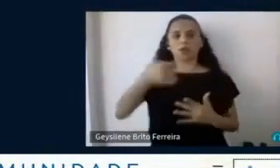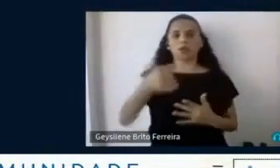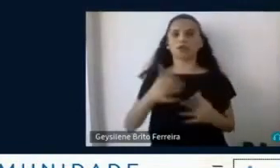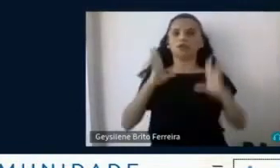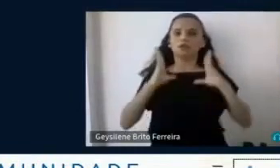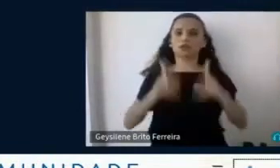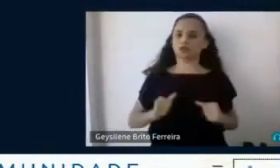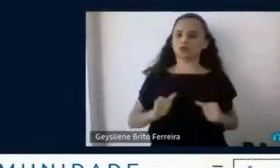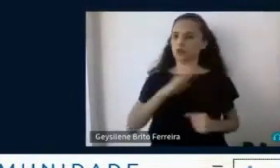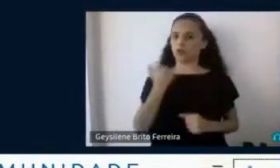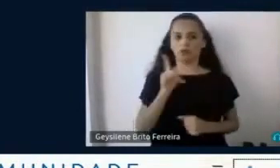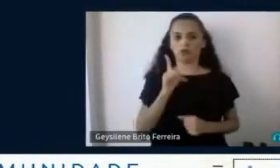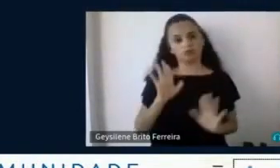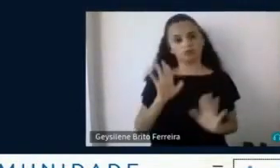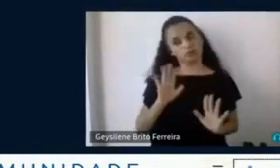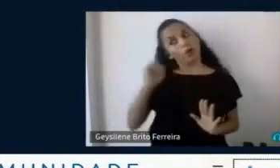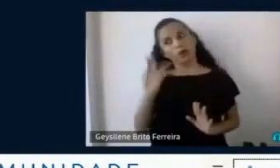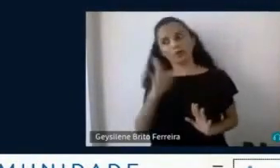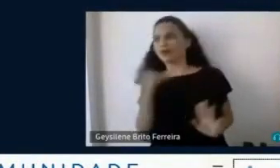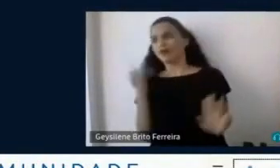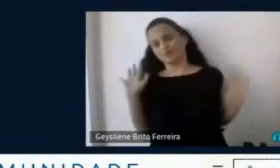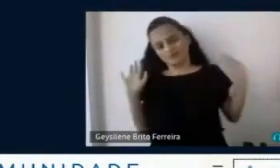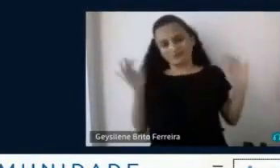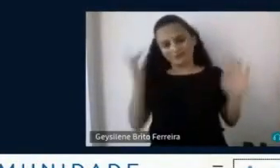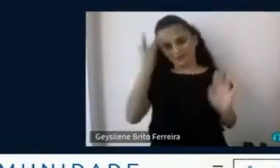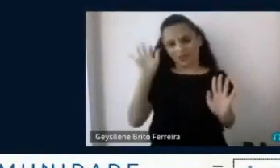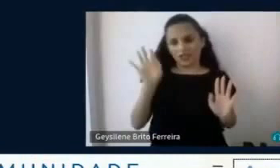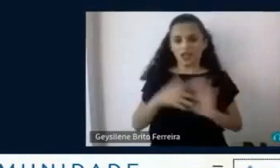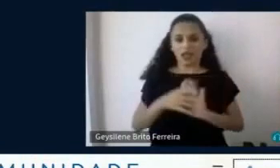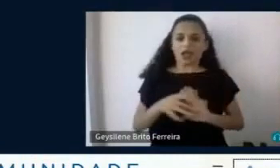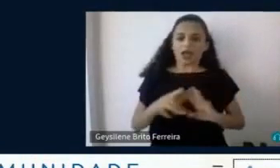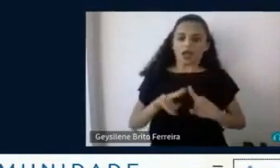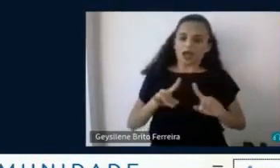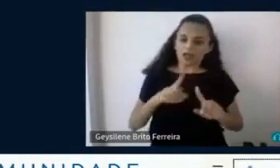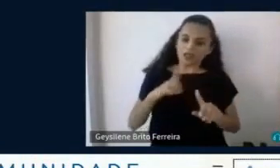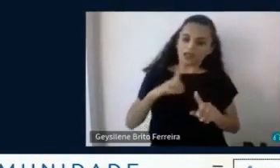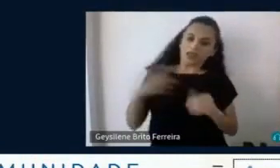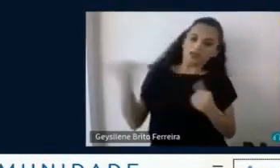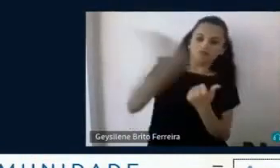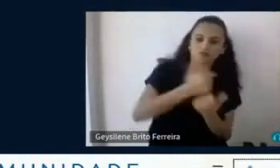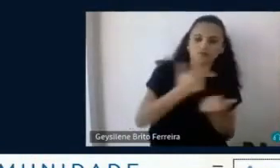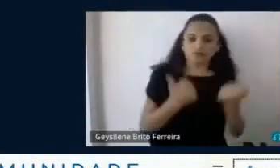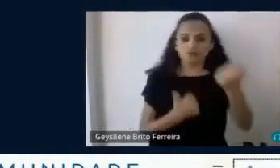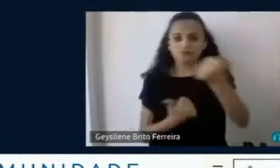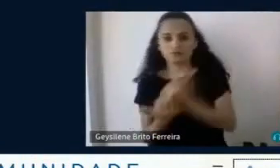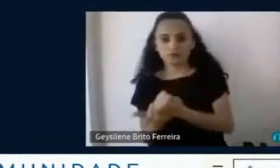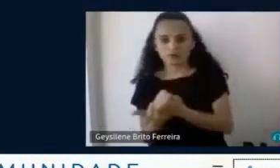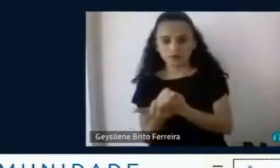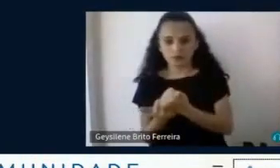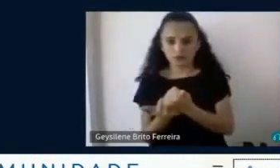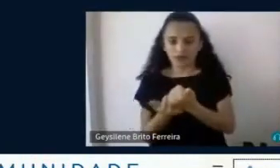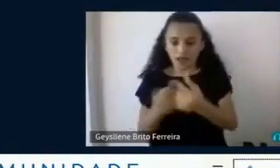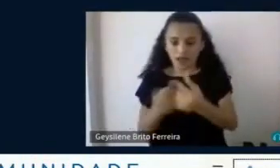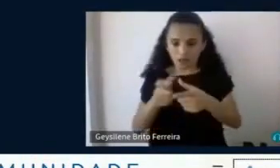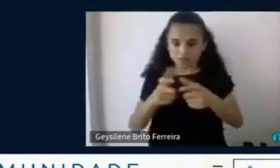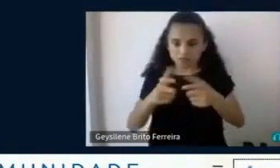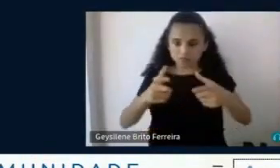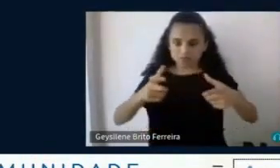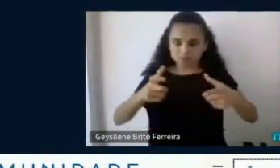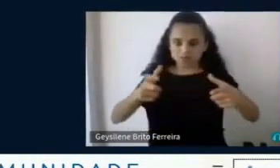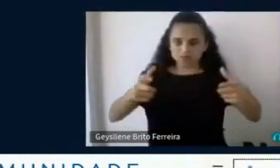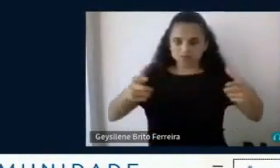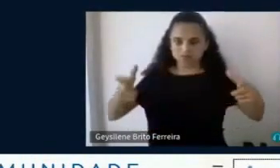ou morreram, sei lá, você vai tendo substituição, e aqui eu vou aumentando o número de pessoas que